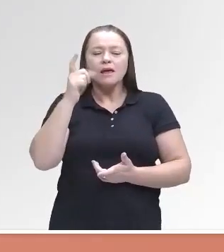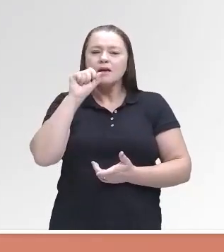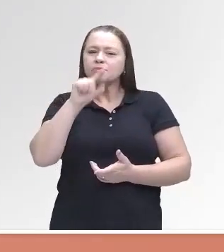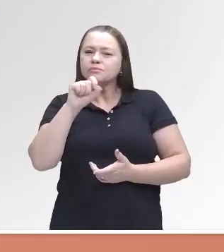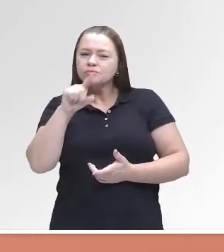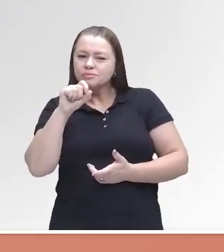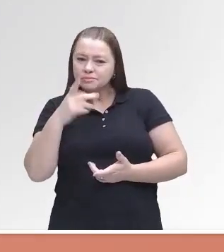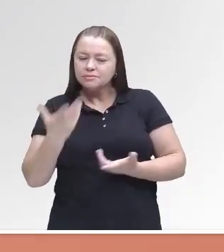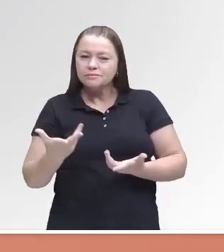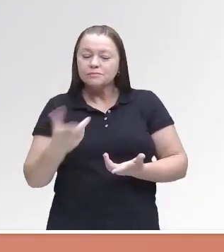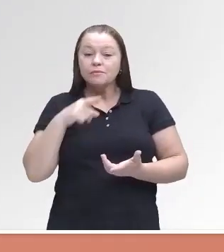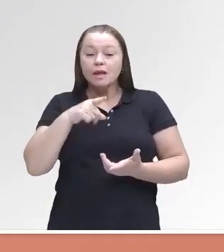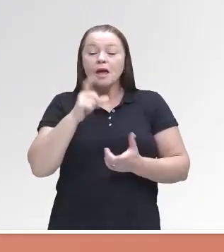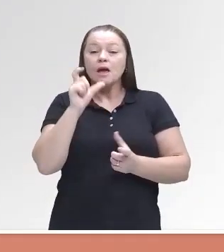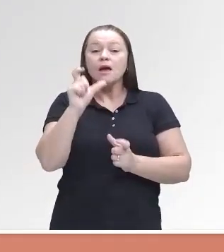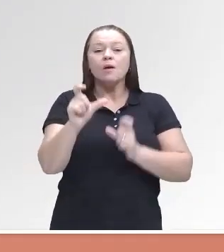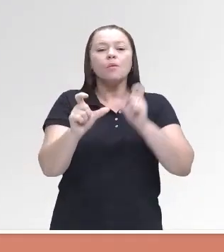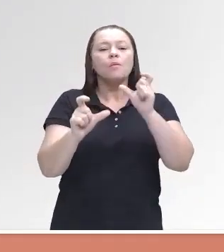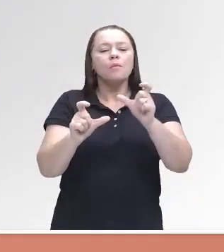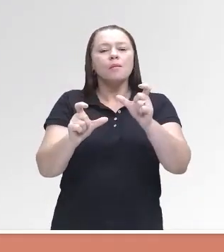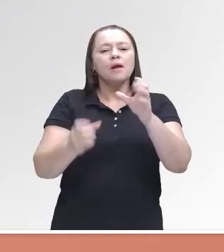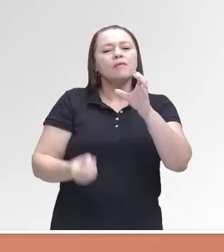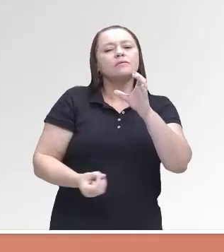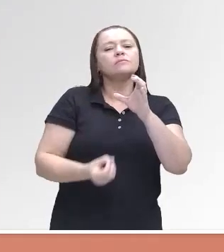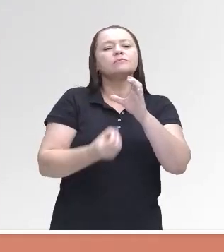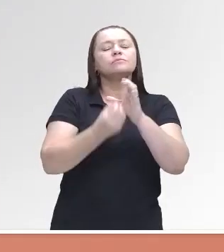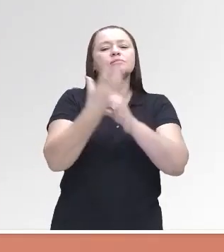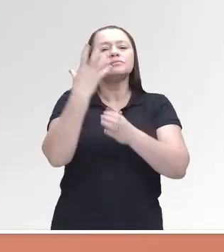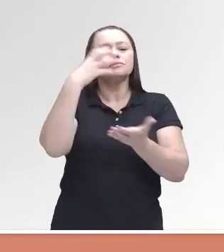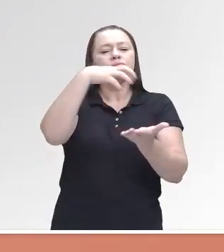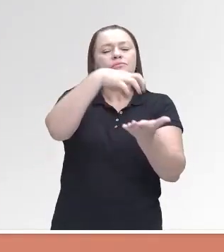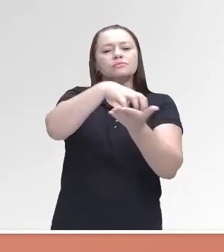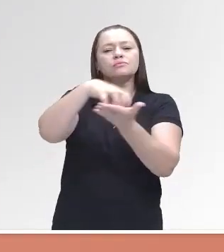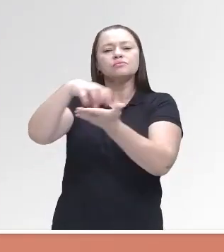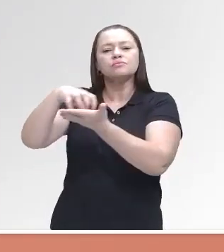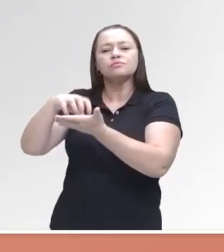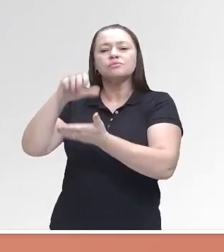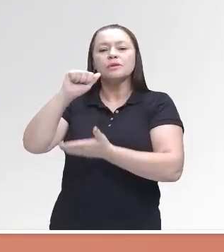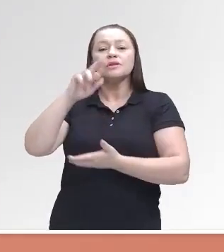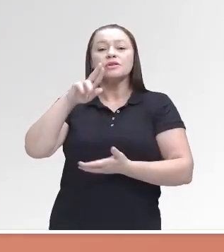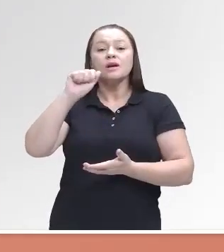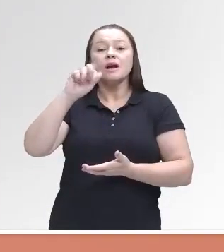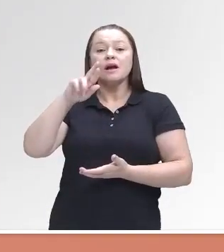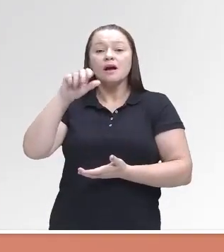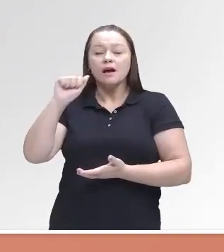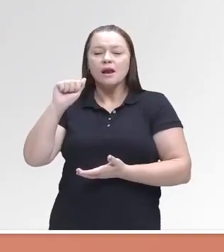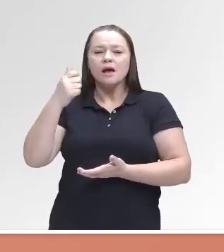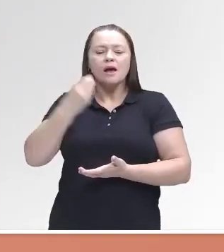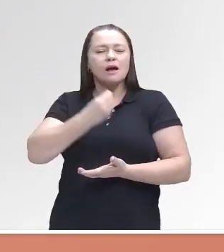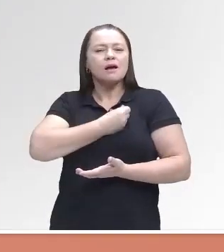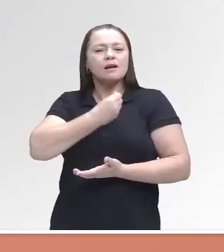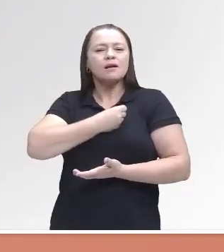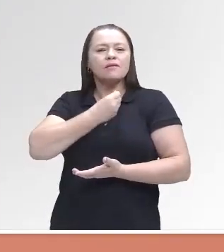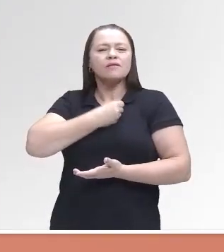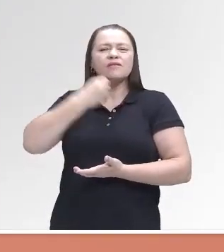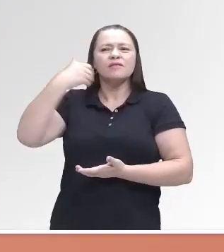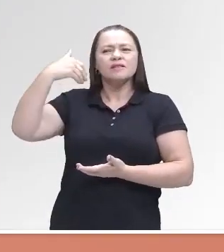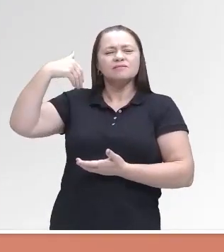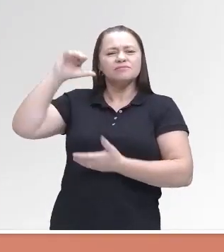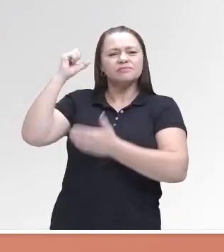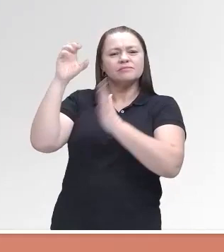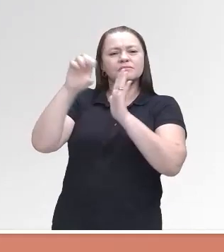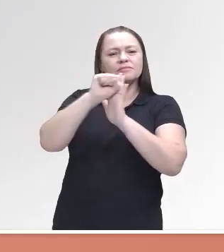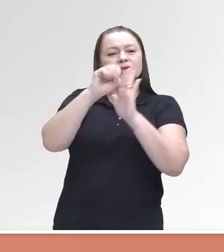Esse termo advém da possível existência de um bando de araras azul de lia na região lá no século